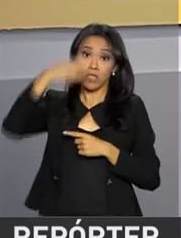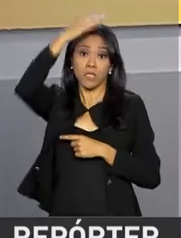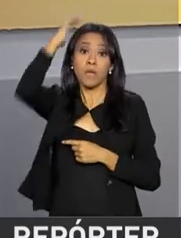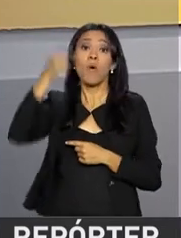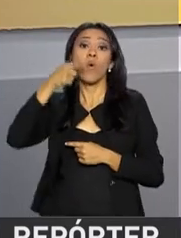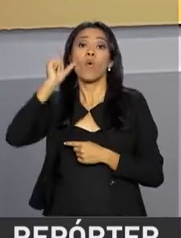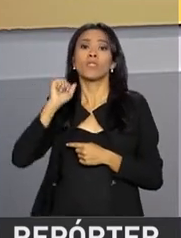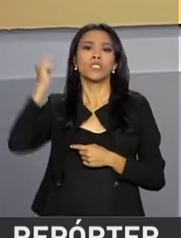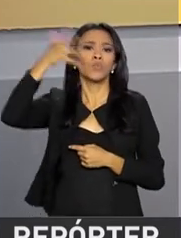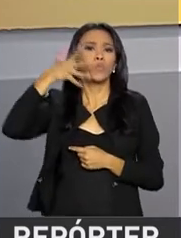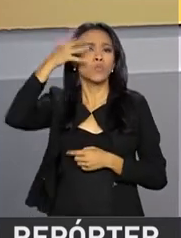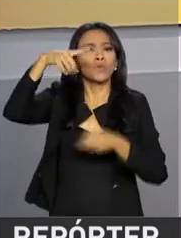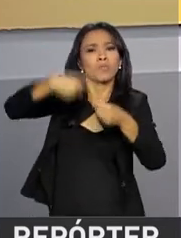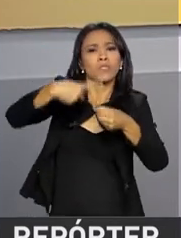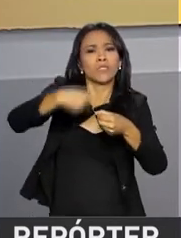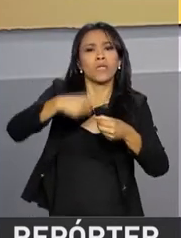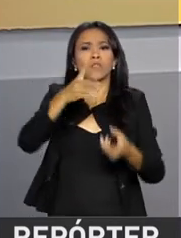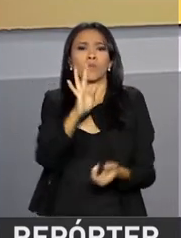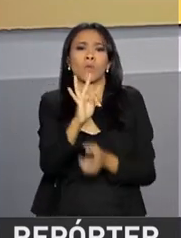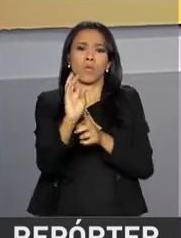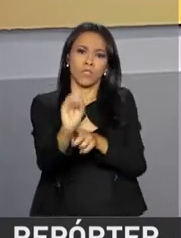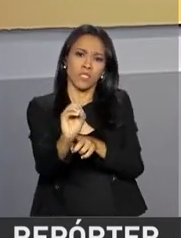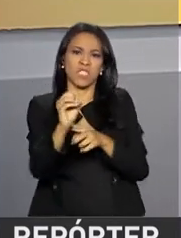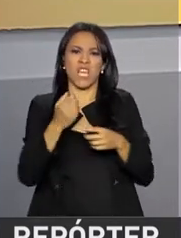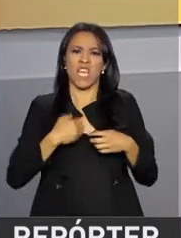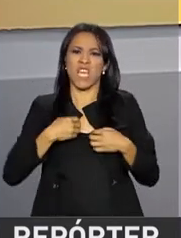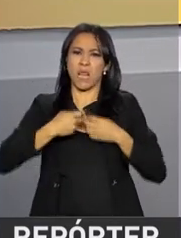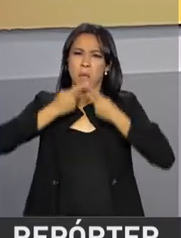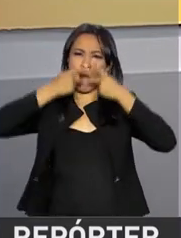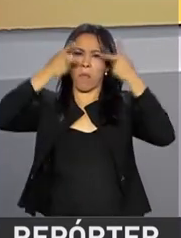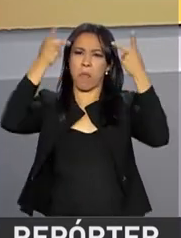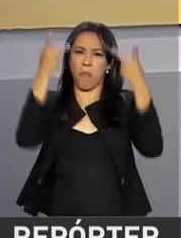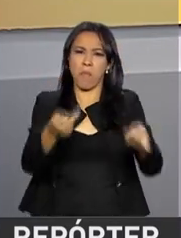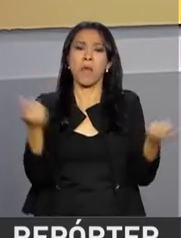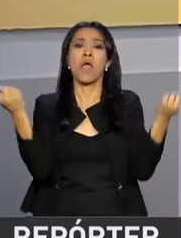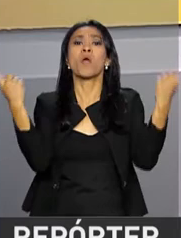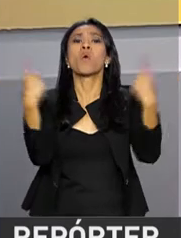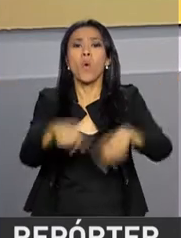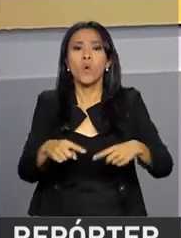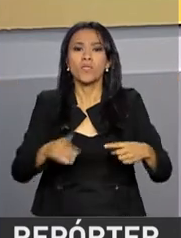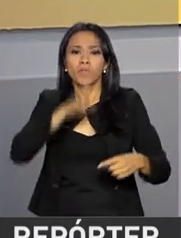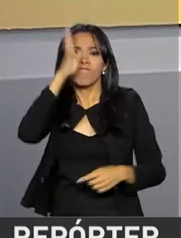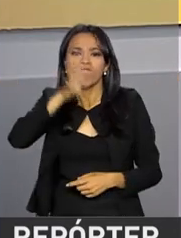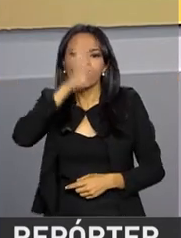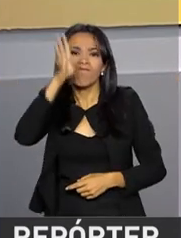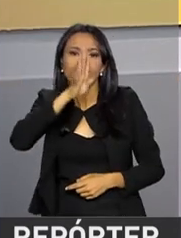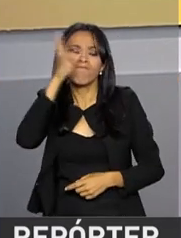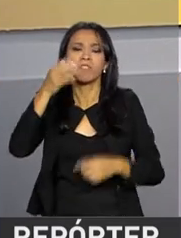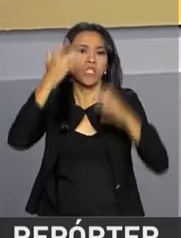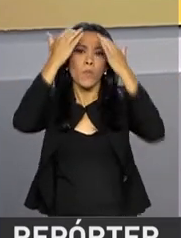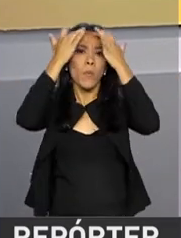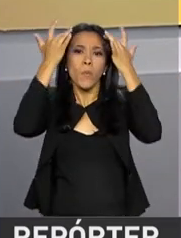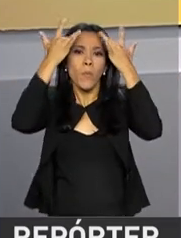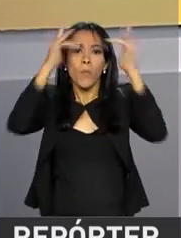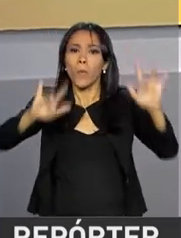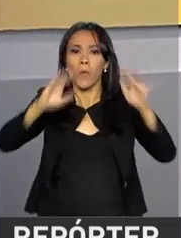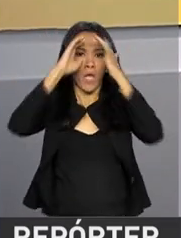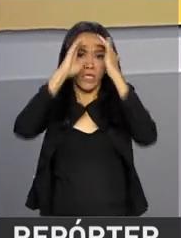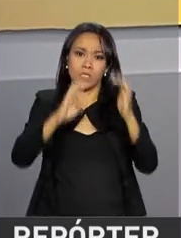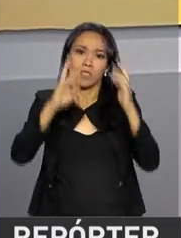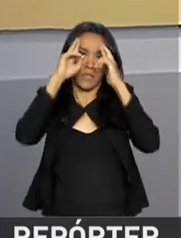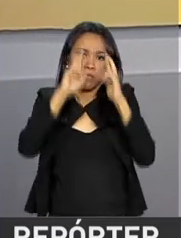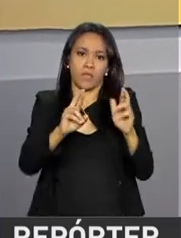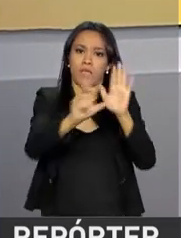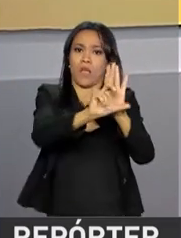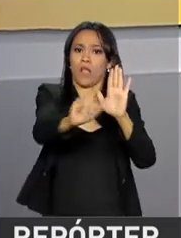ontem em xambioá notocantins criticou o abuso de autoridades e aqueles que ultrapassam o limite da lei ele disse que é preciso evitar